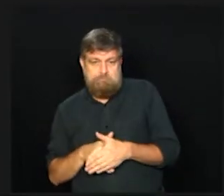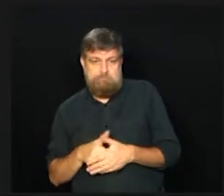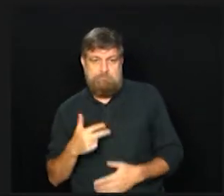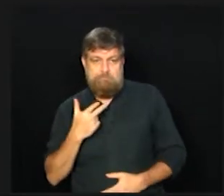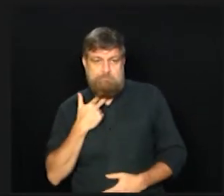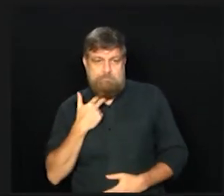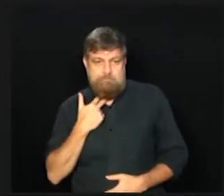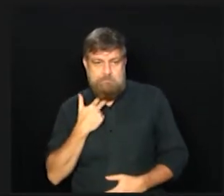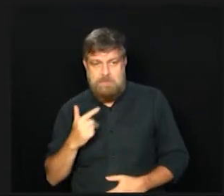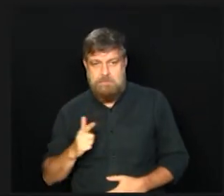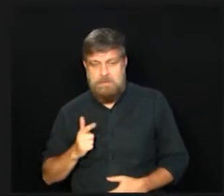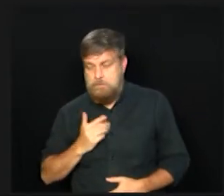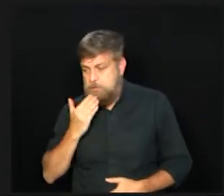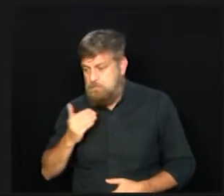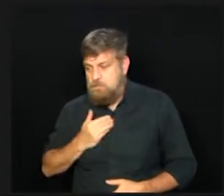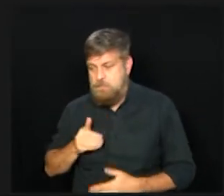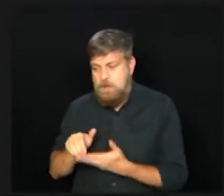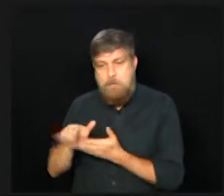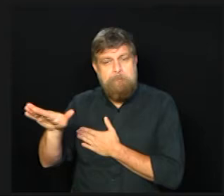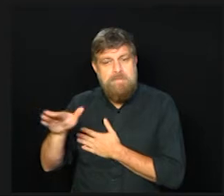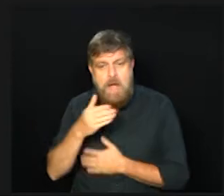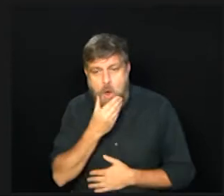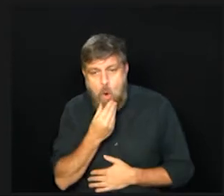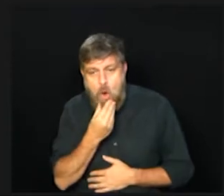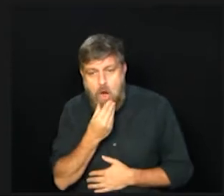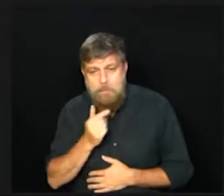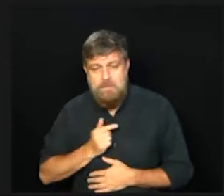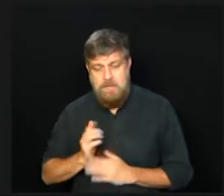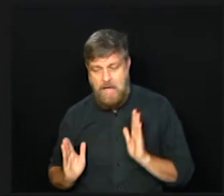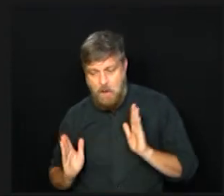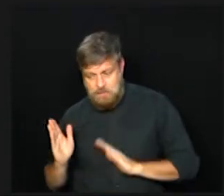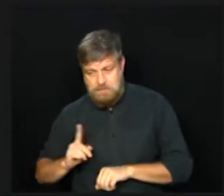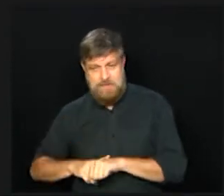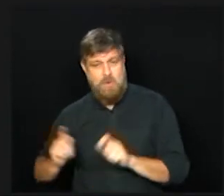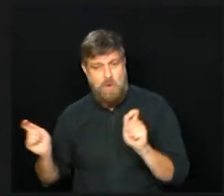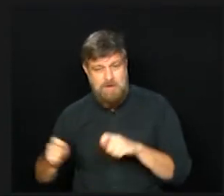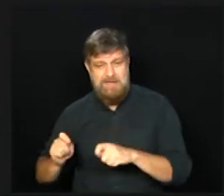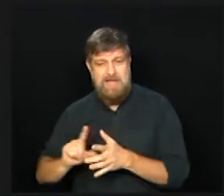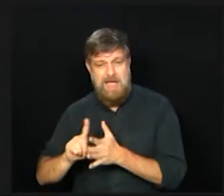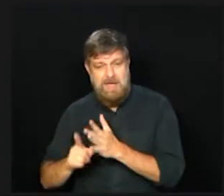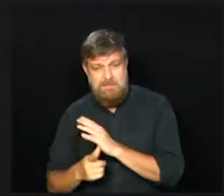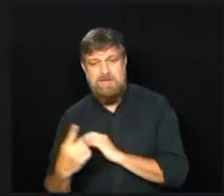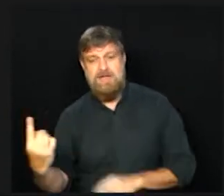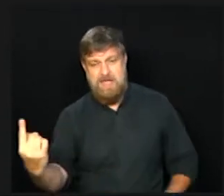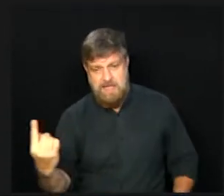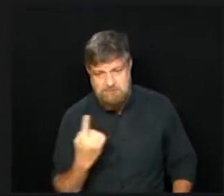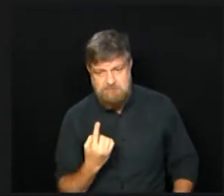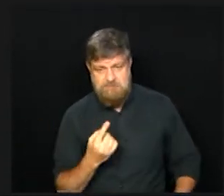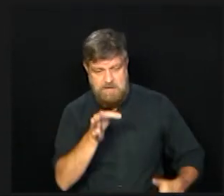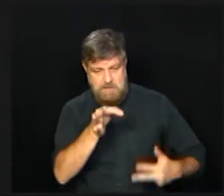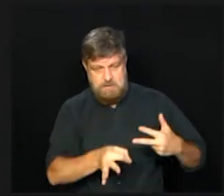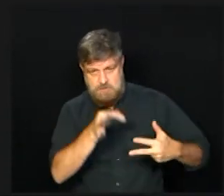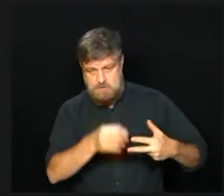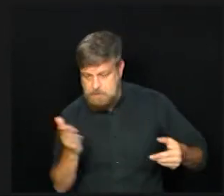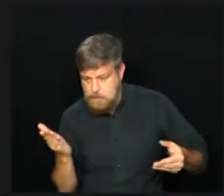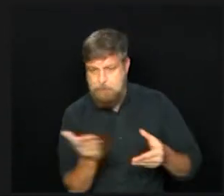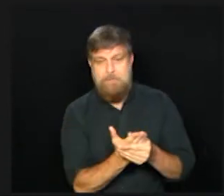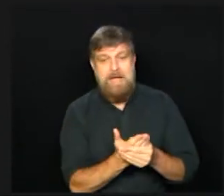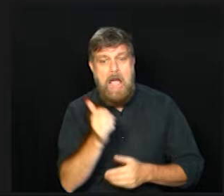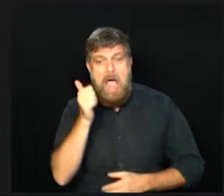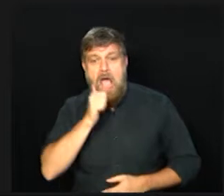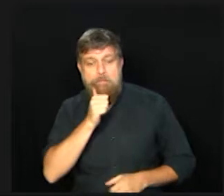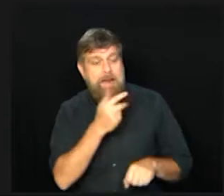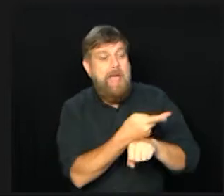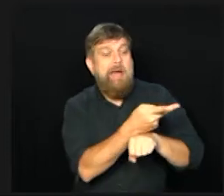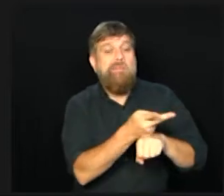medida protetiva para afastamento. Você consegue durante um tempo, mas depois ele vai entrar na justiça a respeito disso, ela vai ter que procurar um lugar